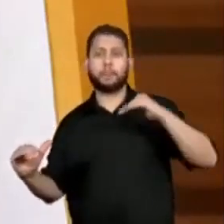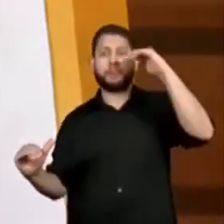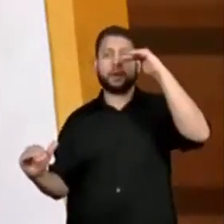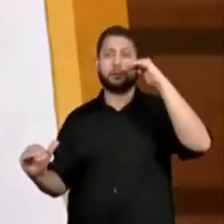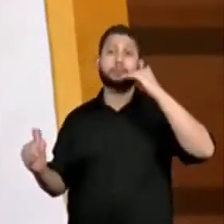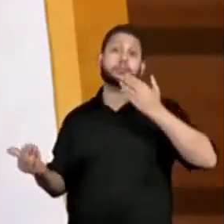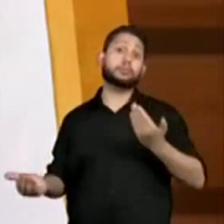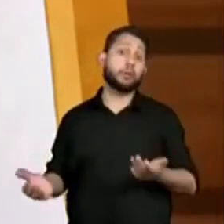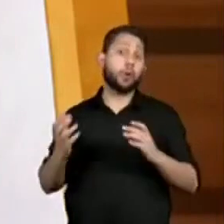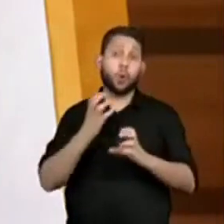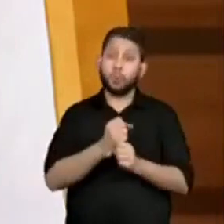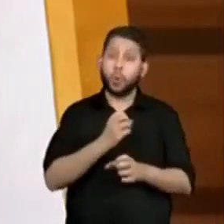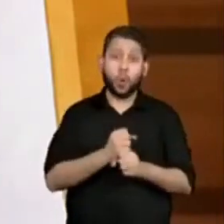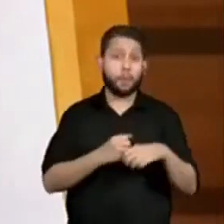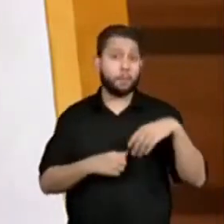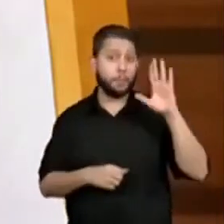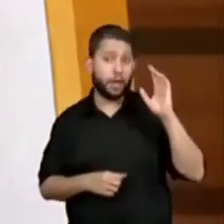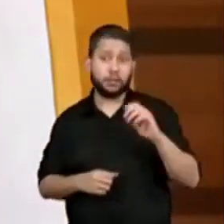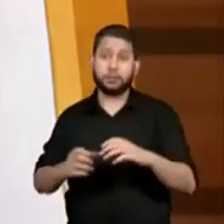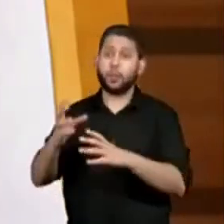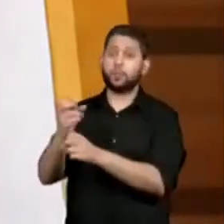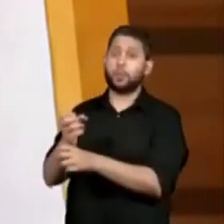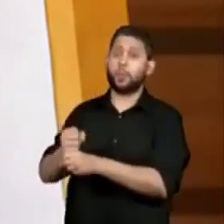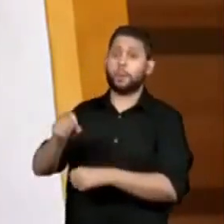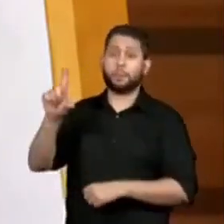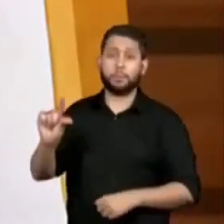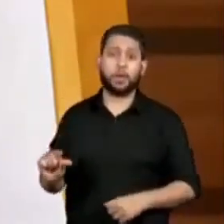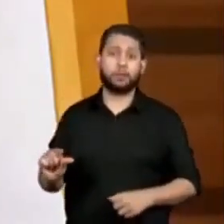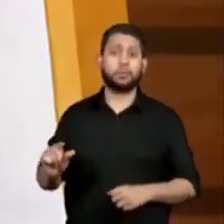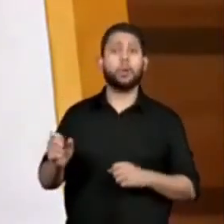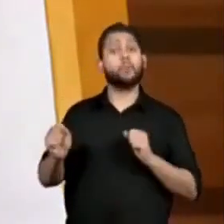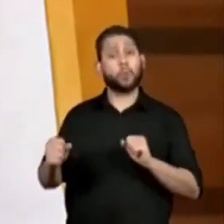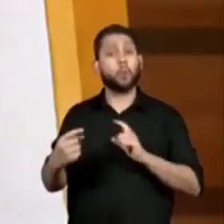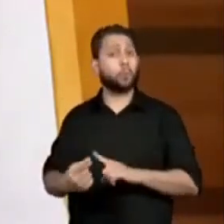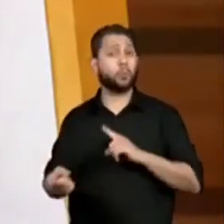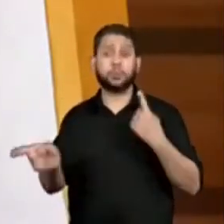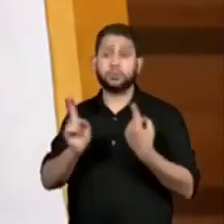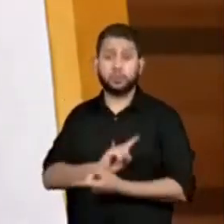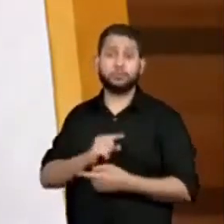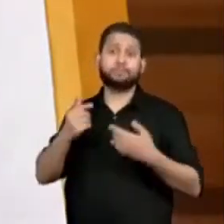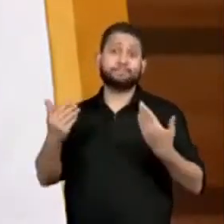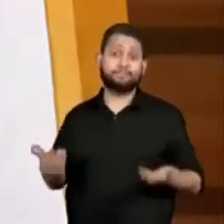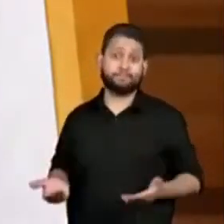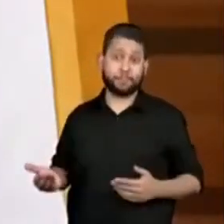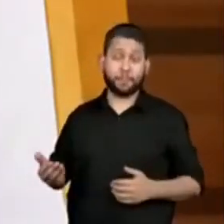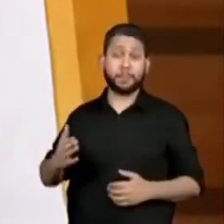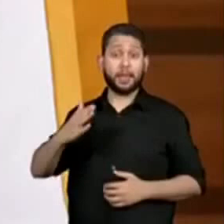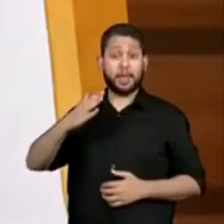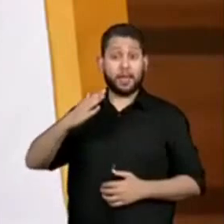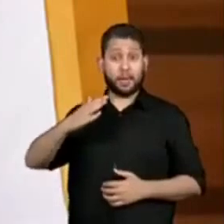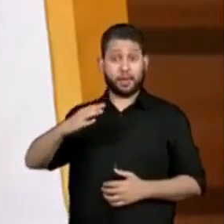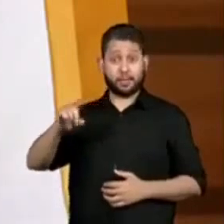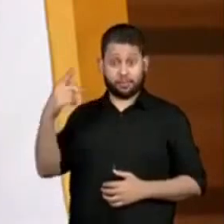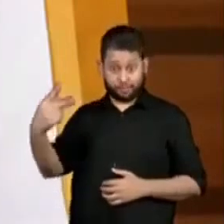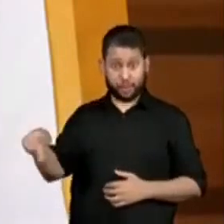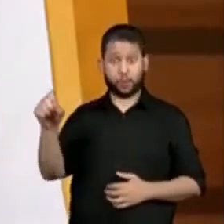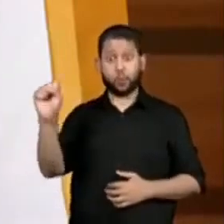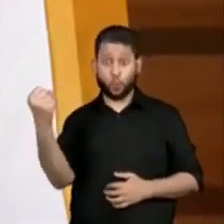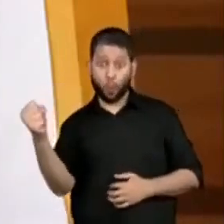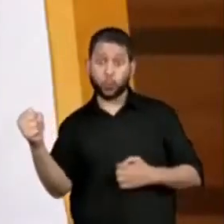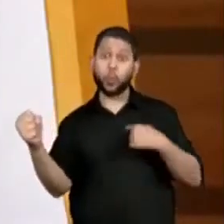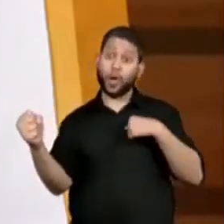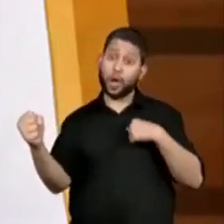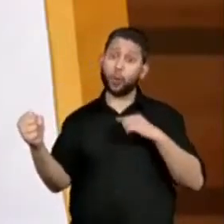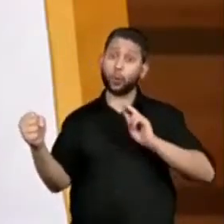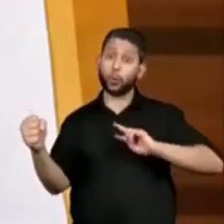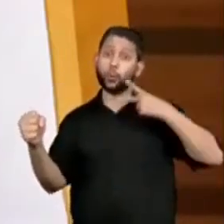e eu fiquei com o dobro dele Olha só duas vezes a mesma quantidade só